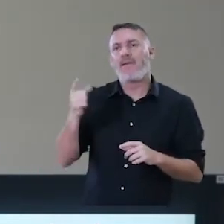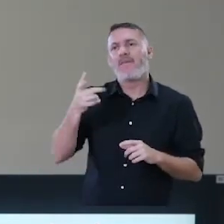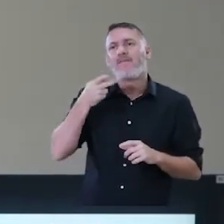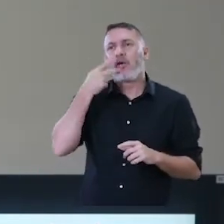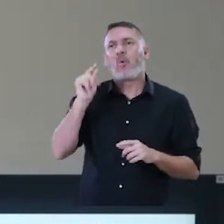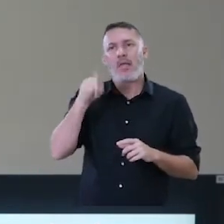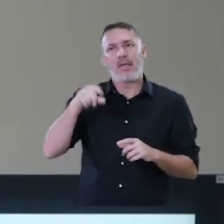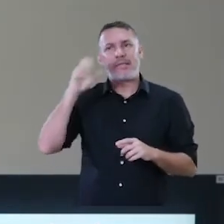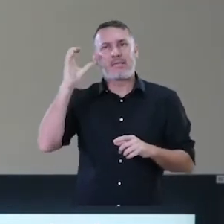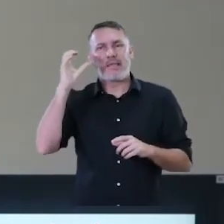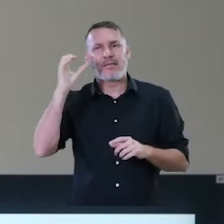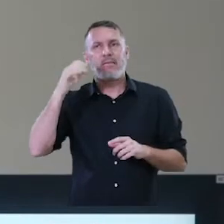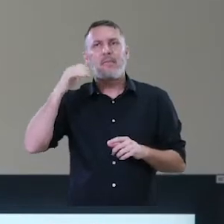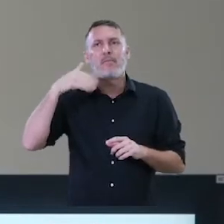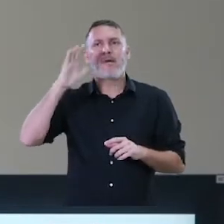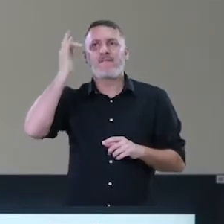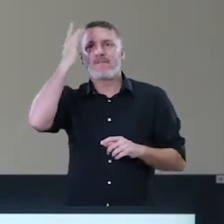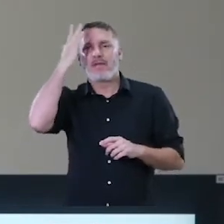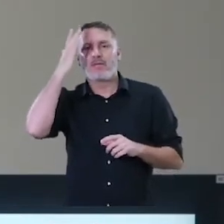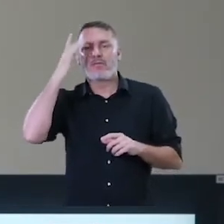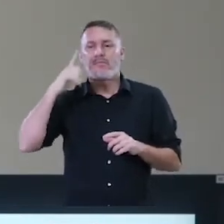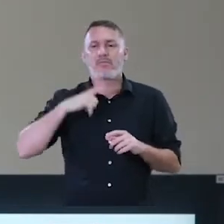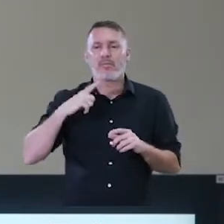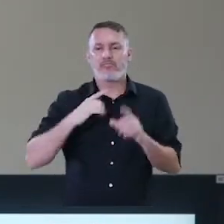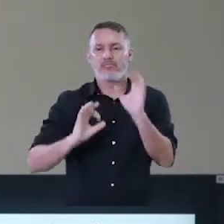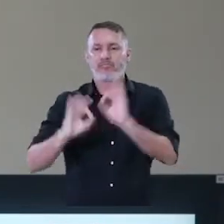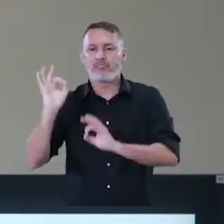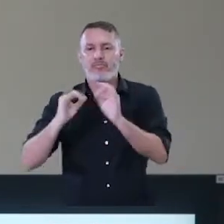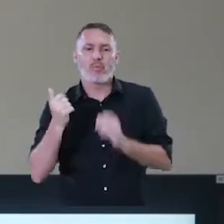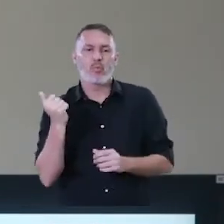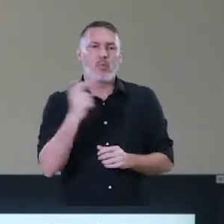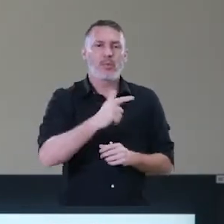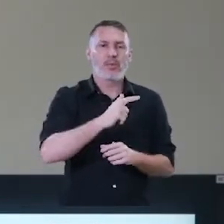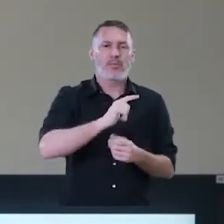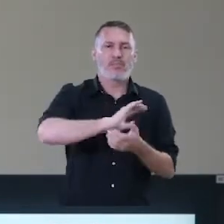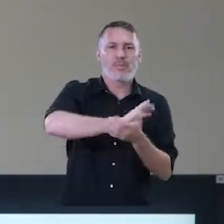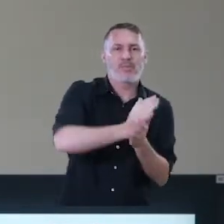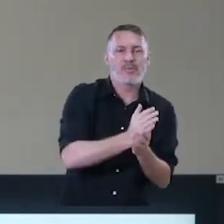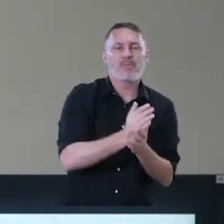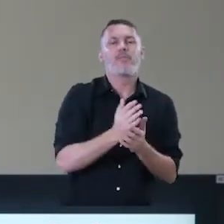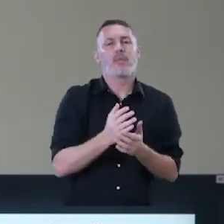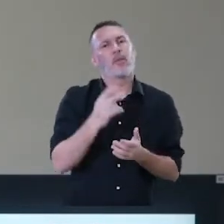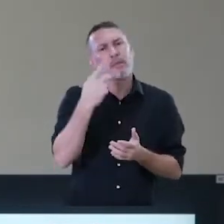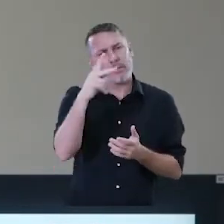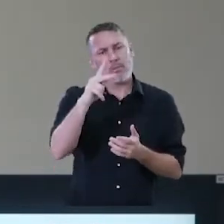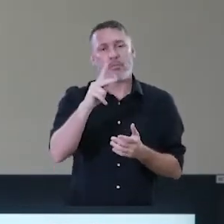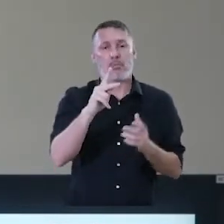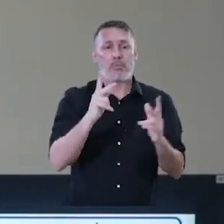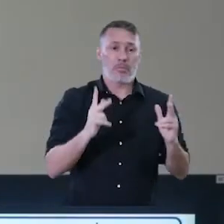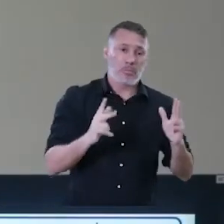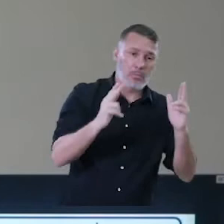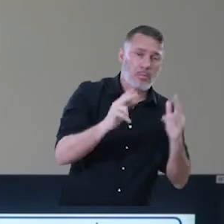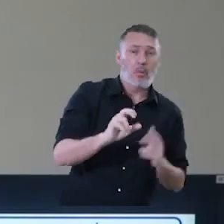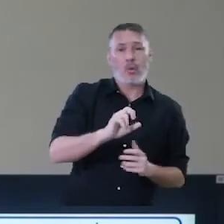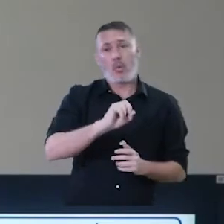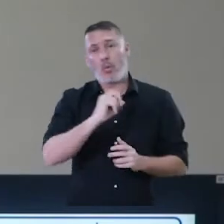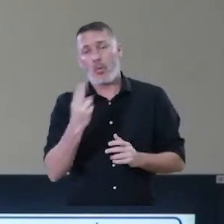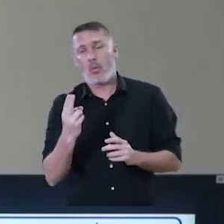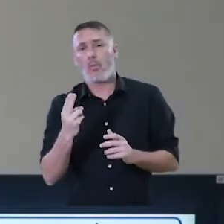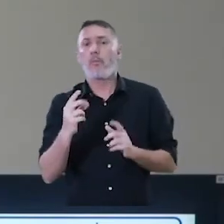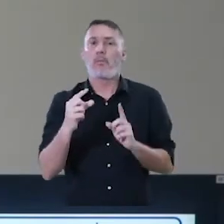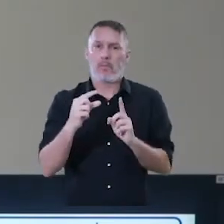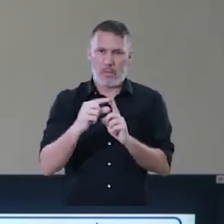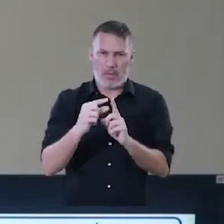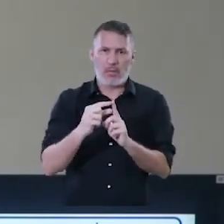né, desintegrar um átomo. Tranquilo, você pode falar com as suas palavras. Perfeito? E nós temos